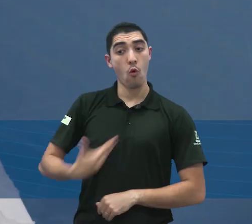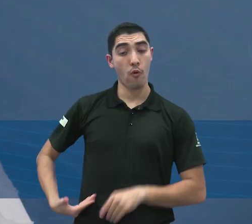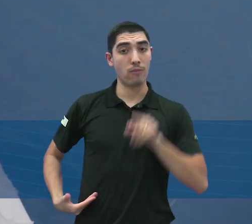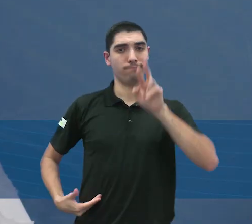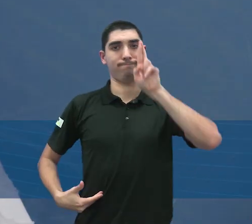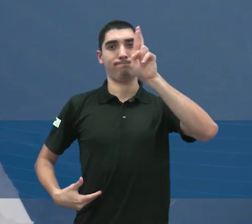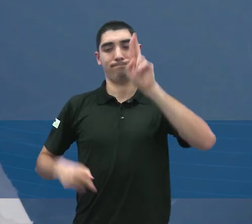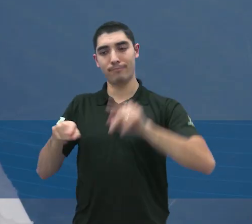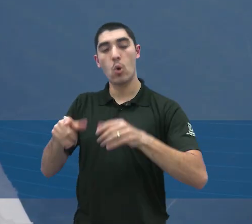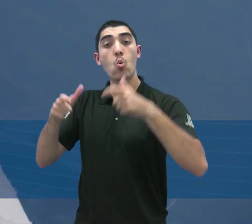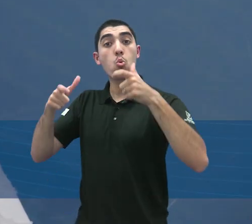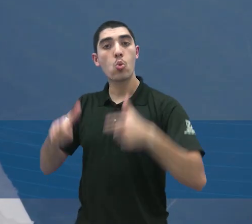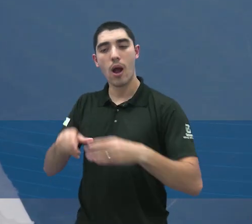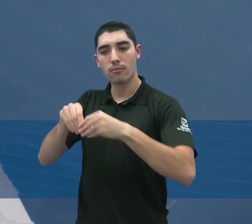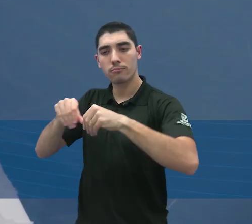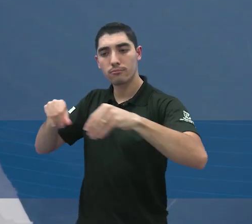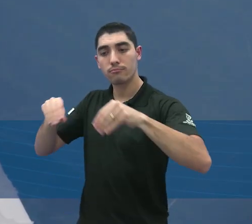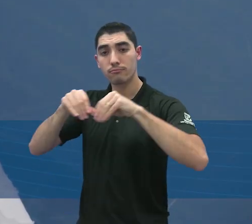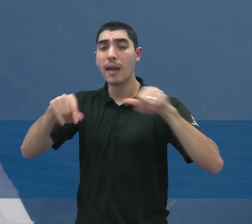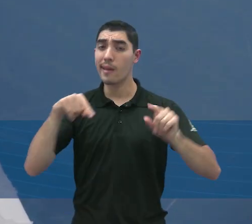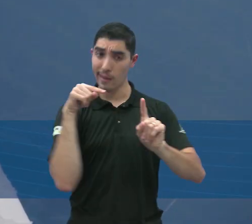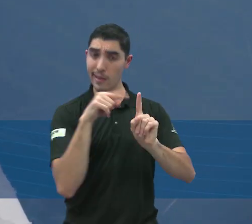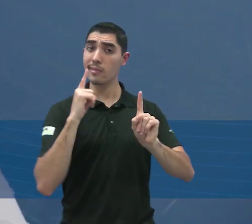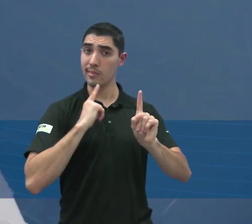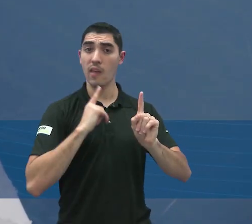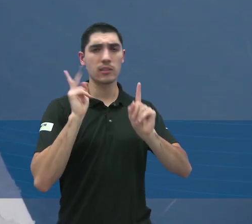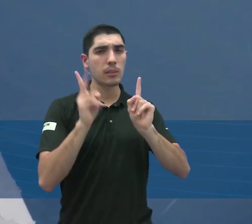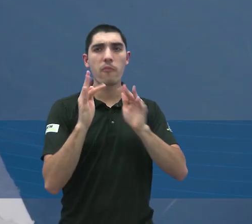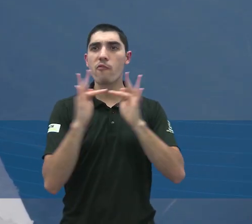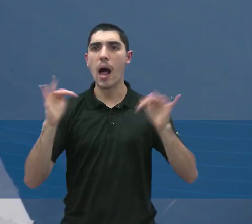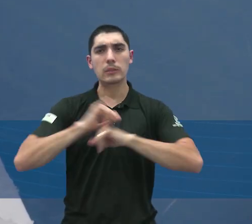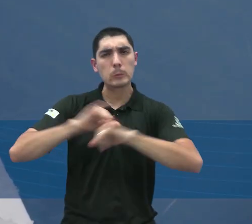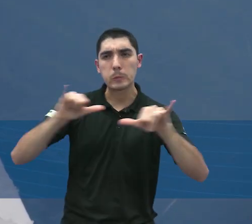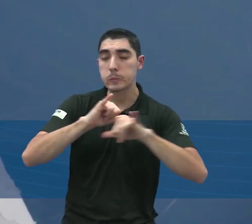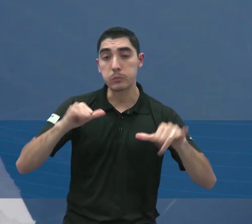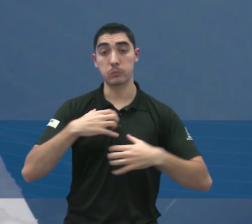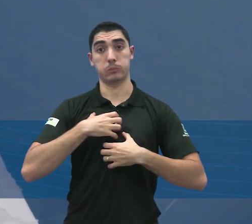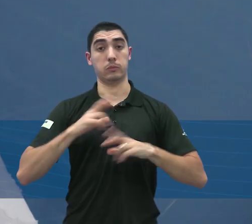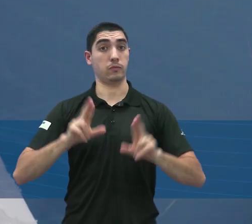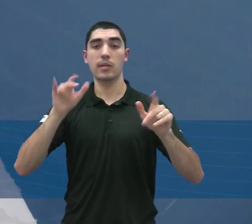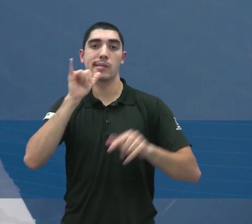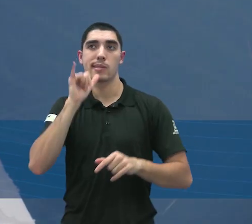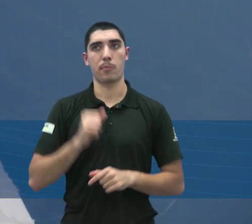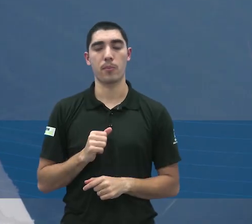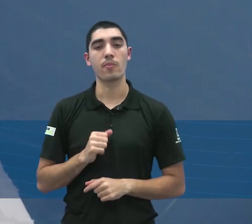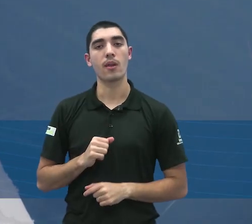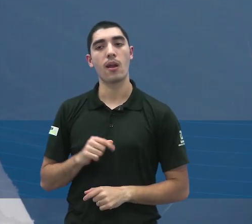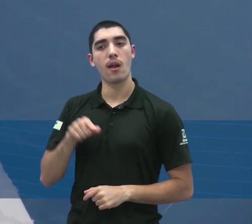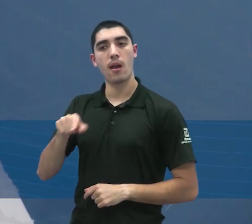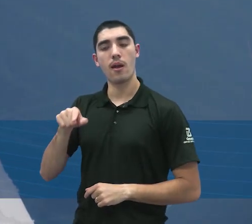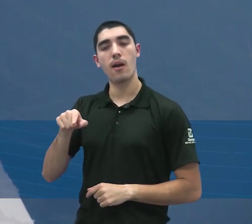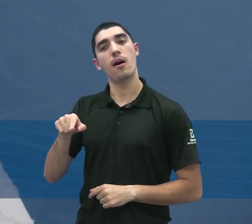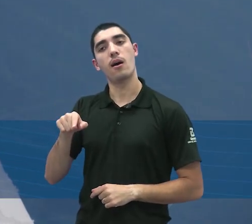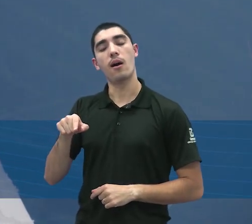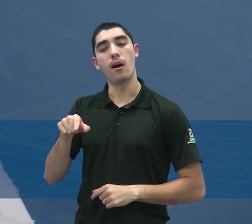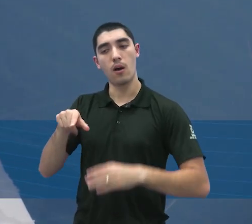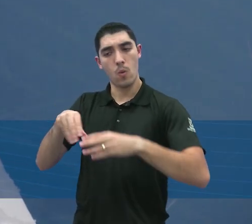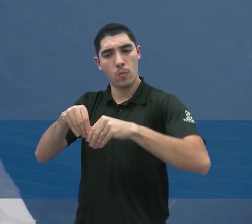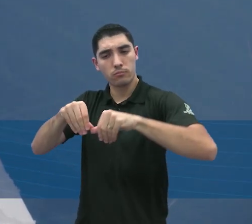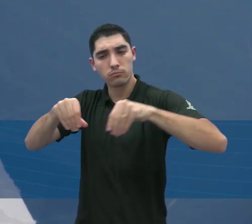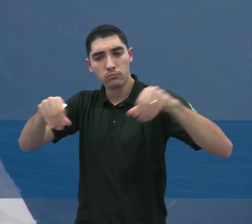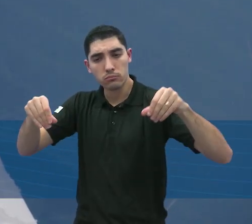tinha algumas frases impactantes do tipo, né, o território